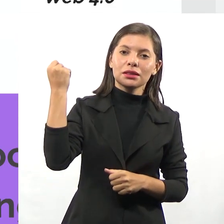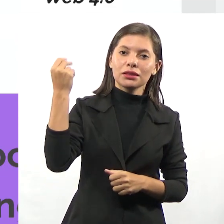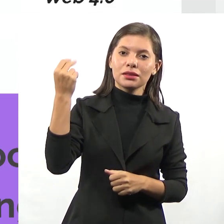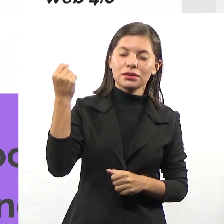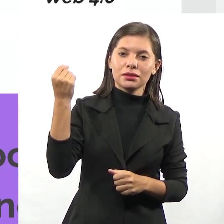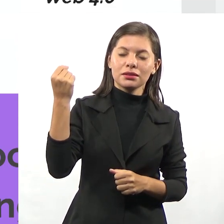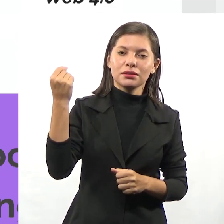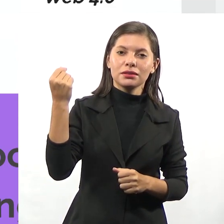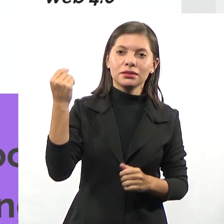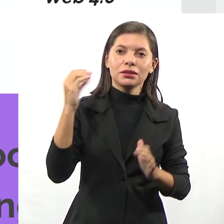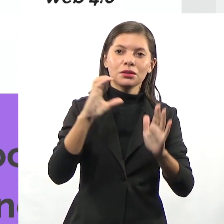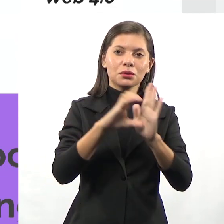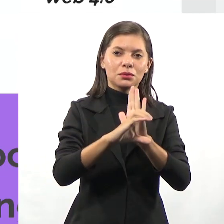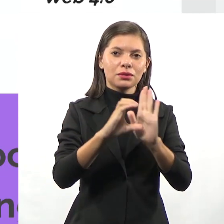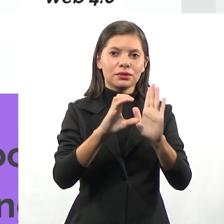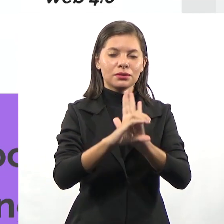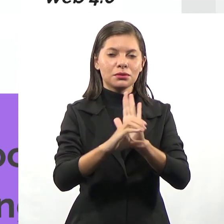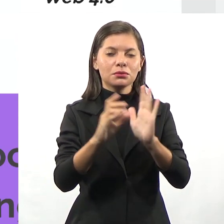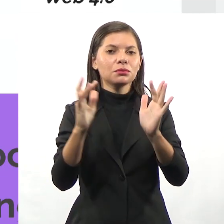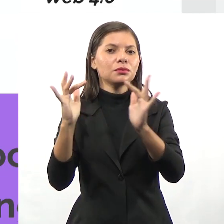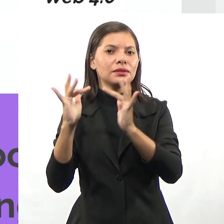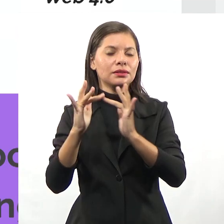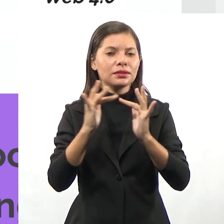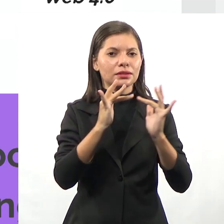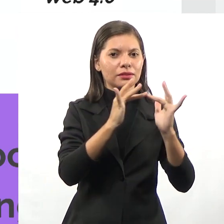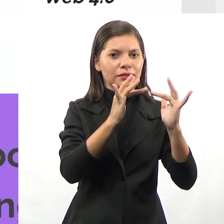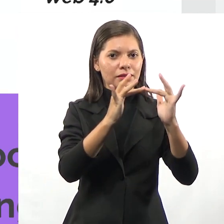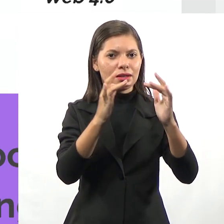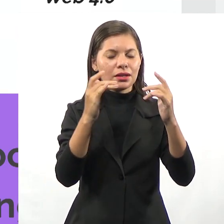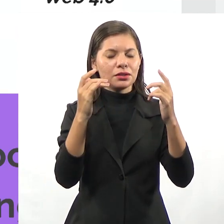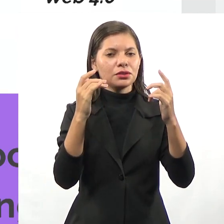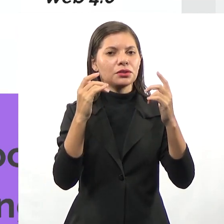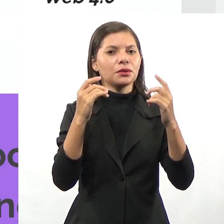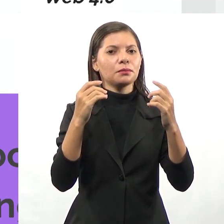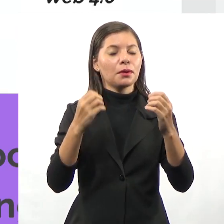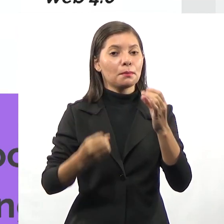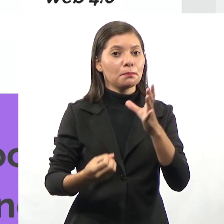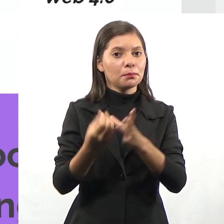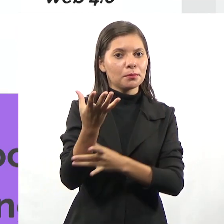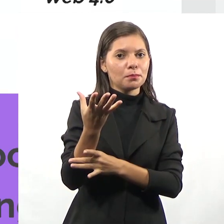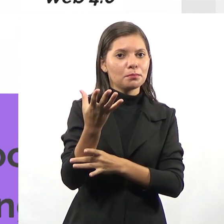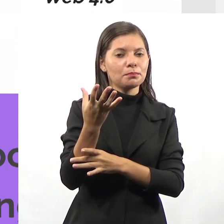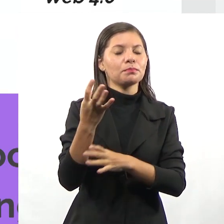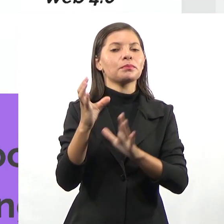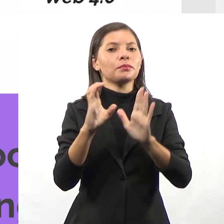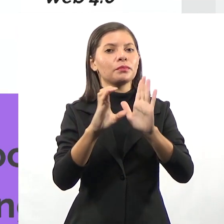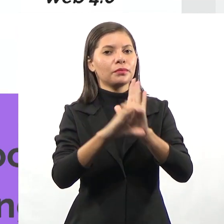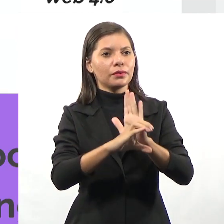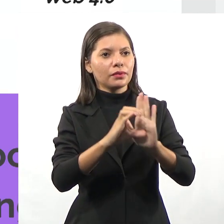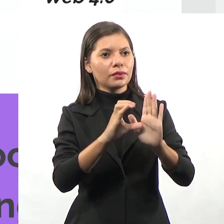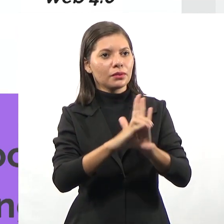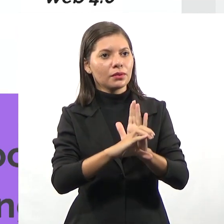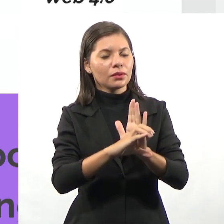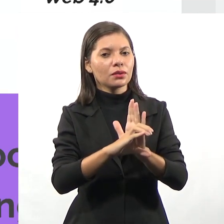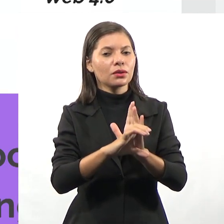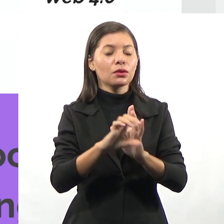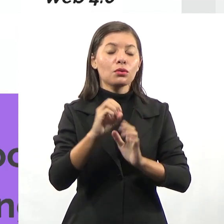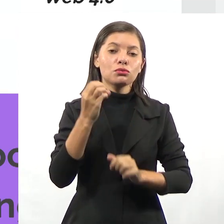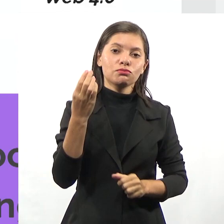de disponibilização de conteúdo para interatividade, permitiu a produção de conteúdos ou